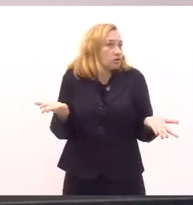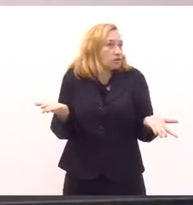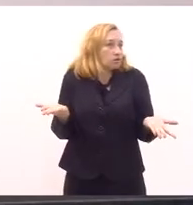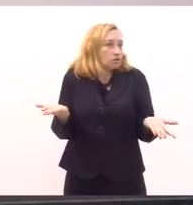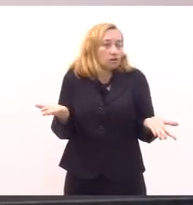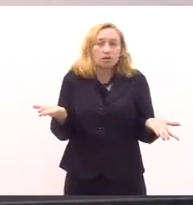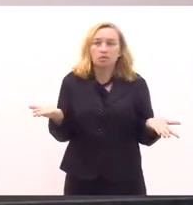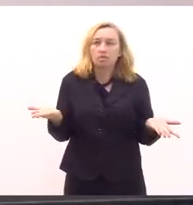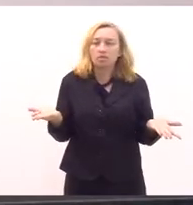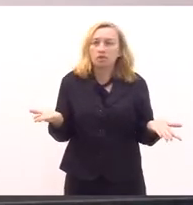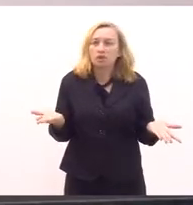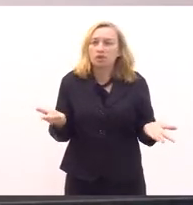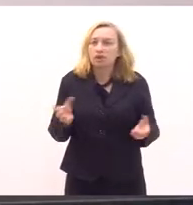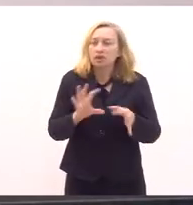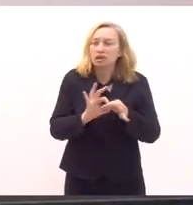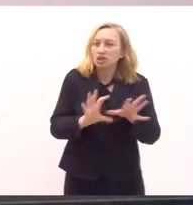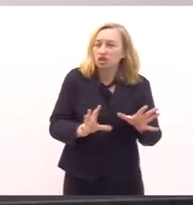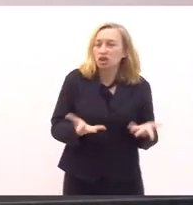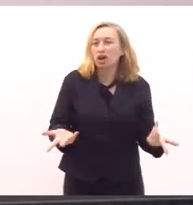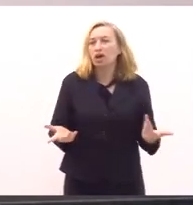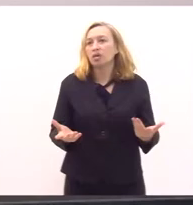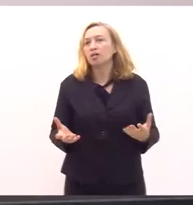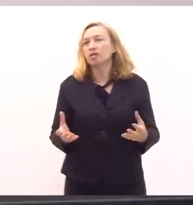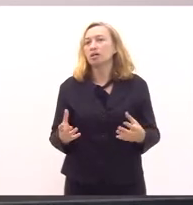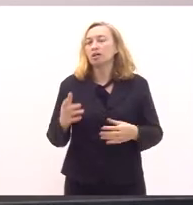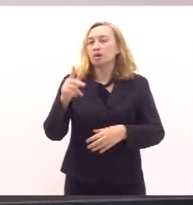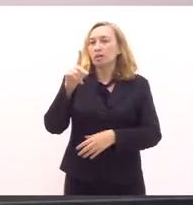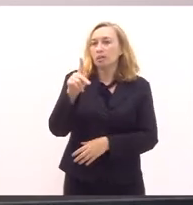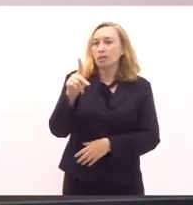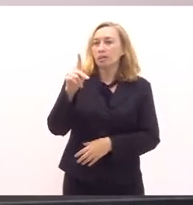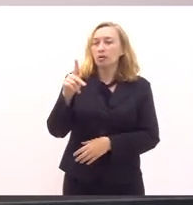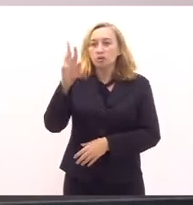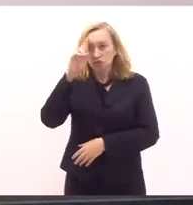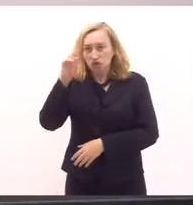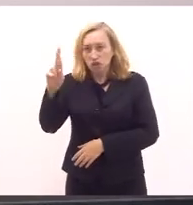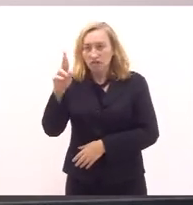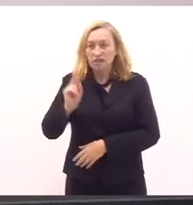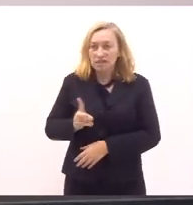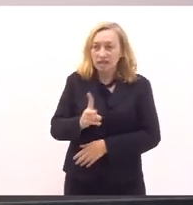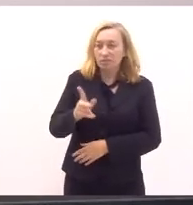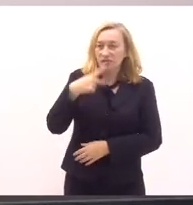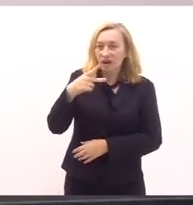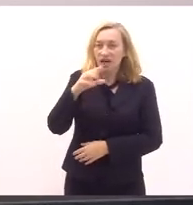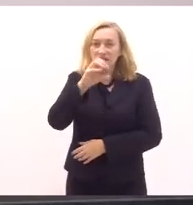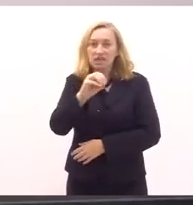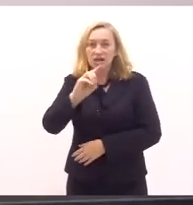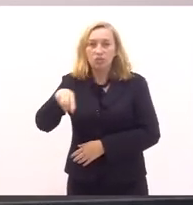Sabe, é sempre assim, se deixar pela bancada do patronal, ele vai sempre falar 0%.